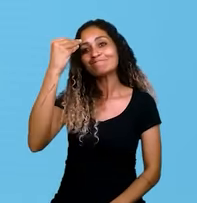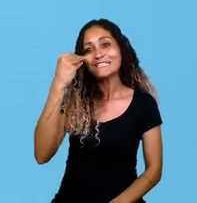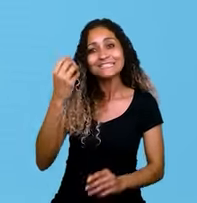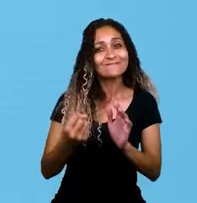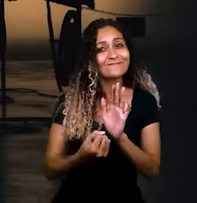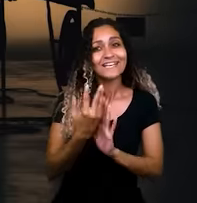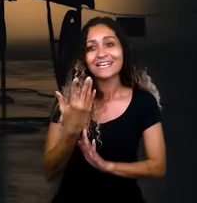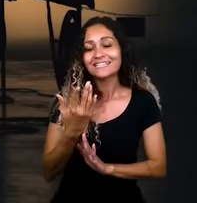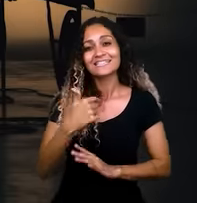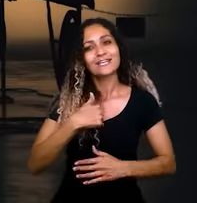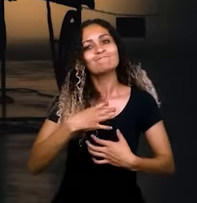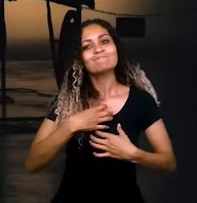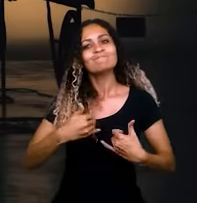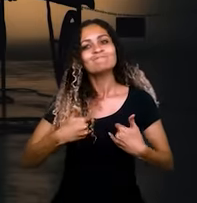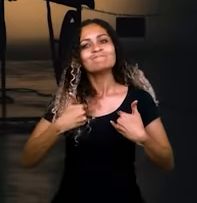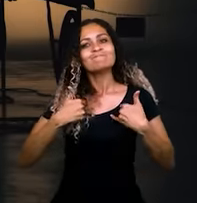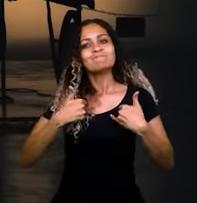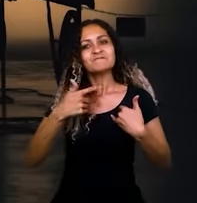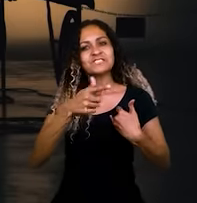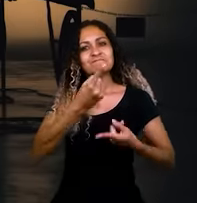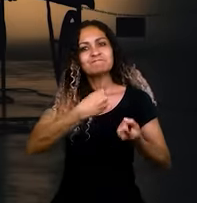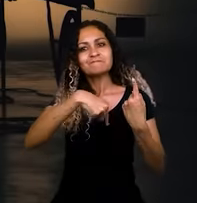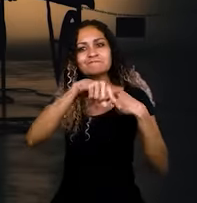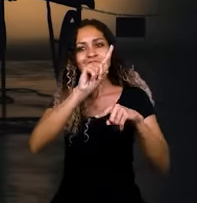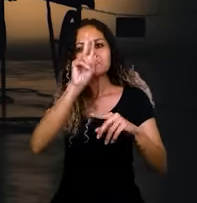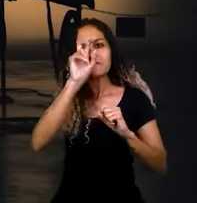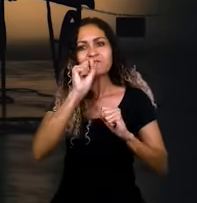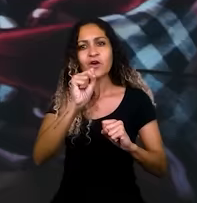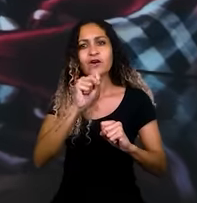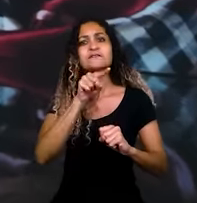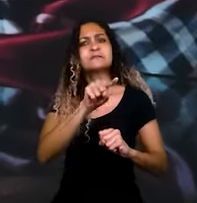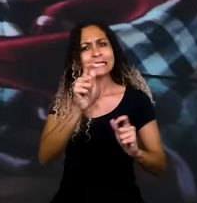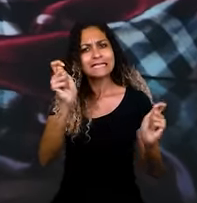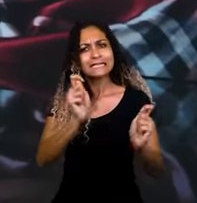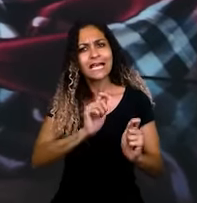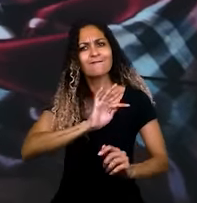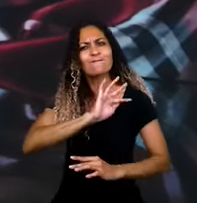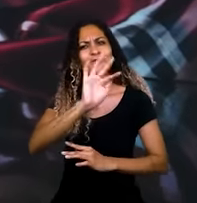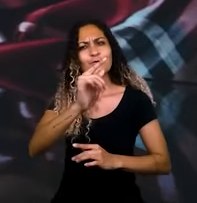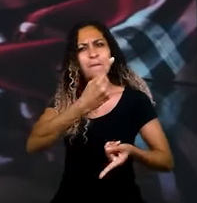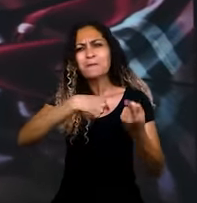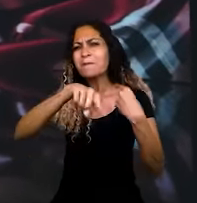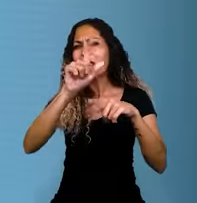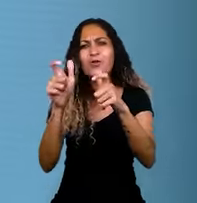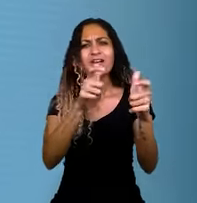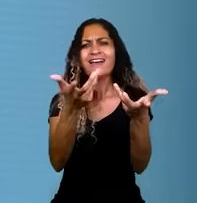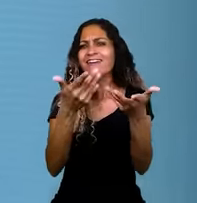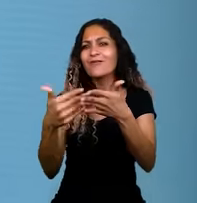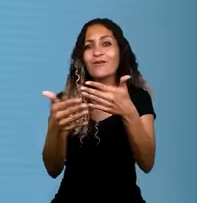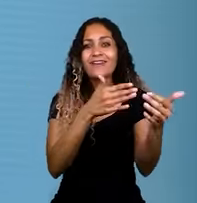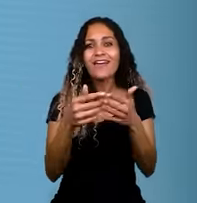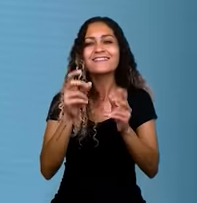passamos juntas. E quanto me engrandece ver o quanto você cresceu. E você tem condições de chegar aonde você